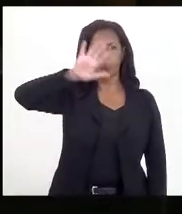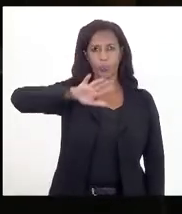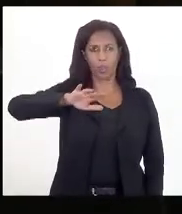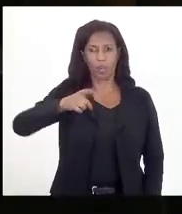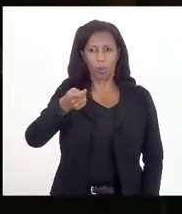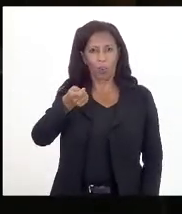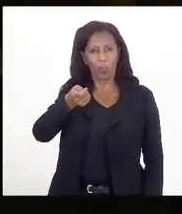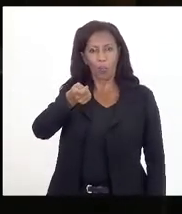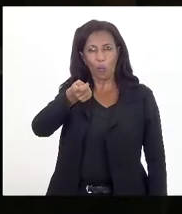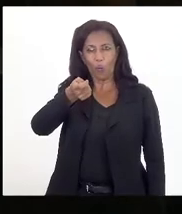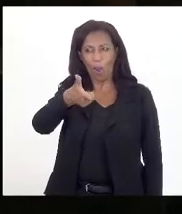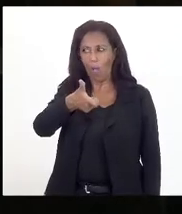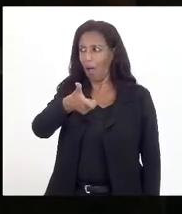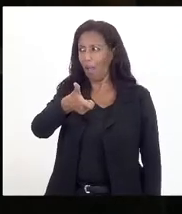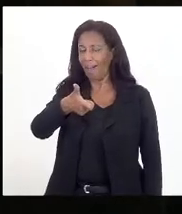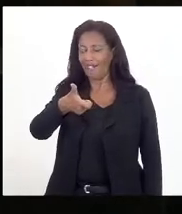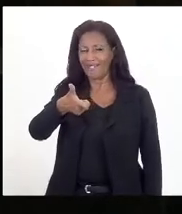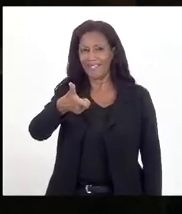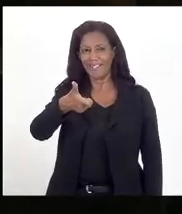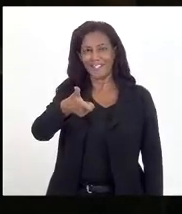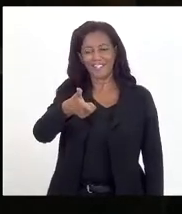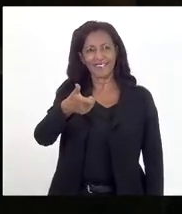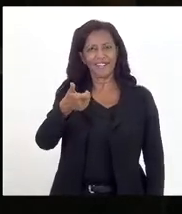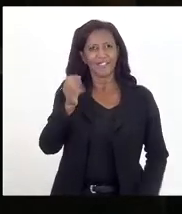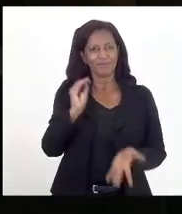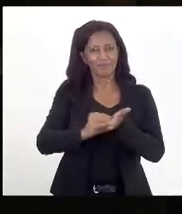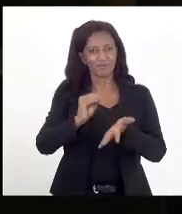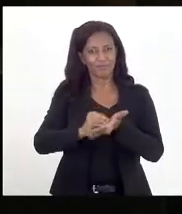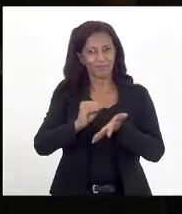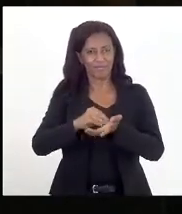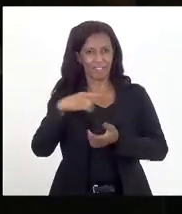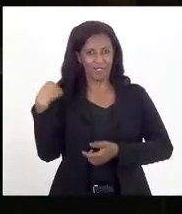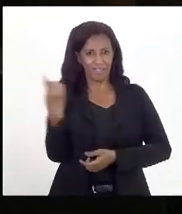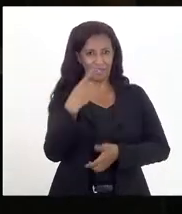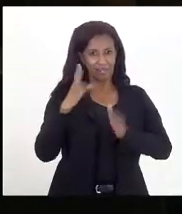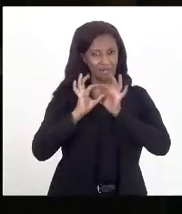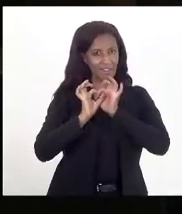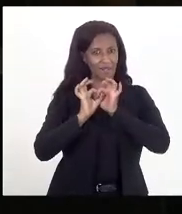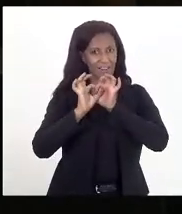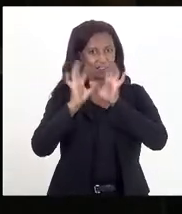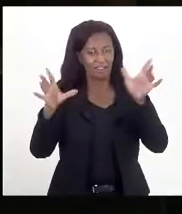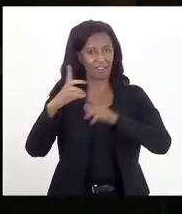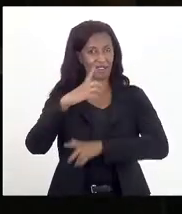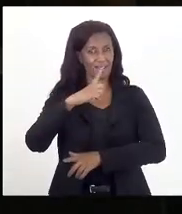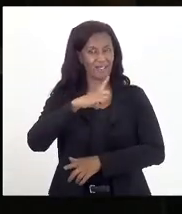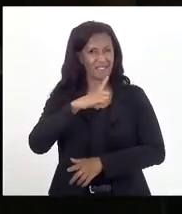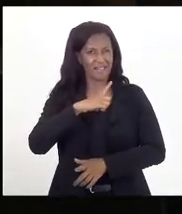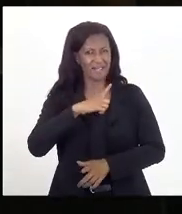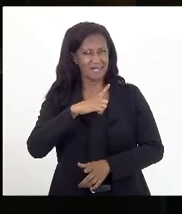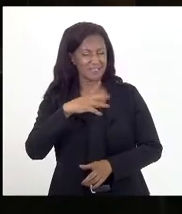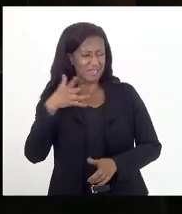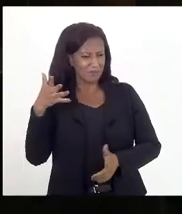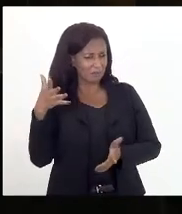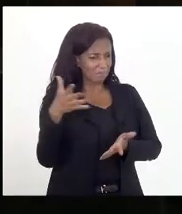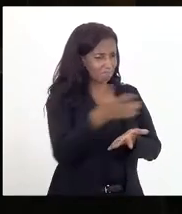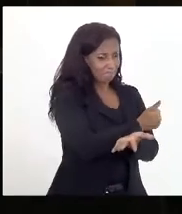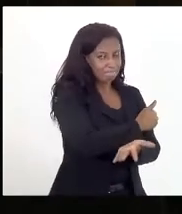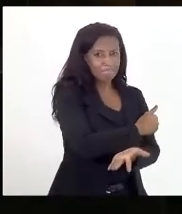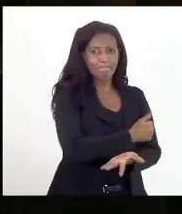maneira quase inacreditável a nossa liberdade ser caçada